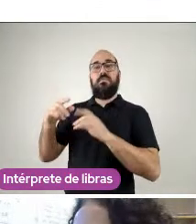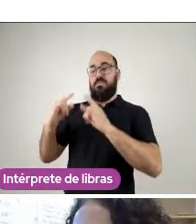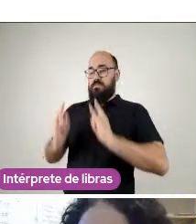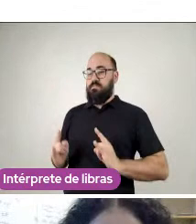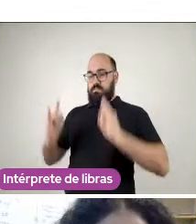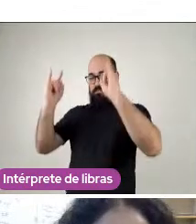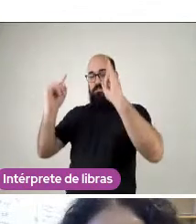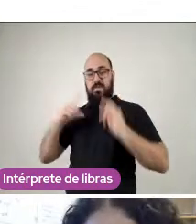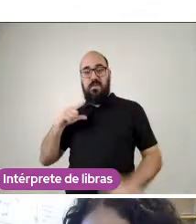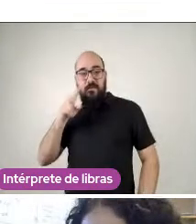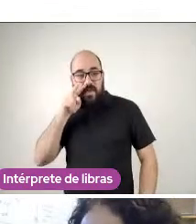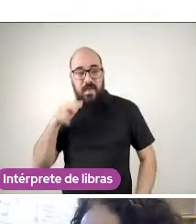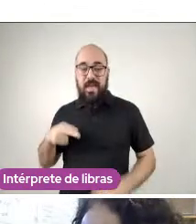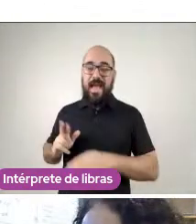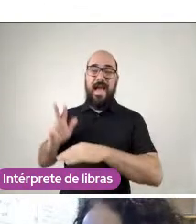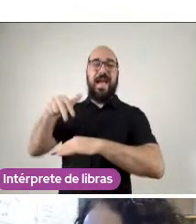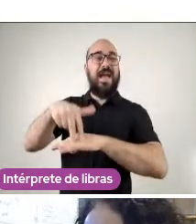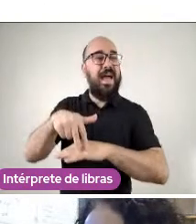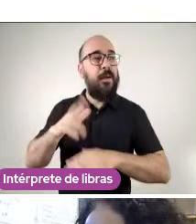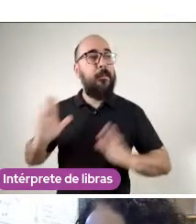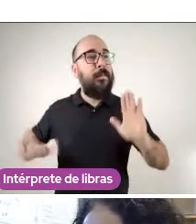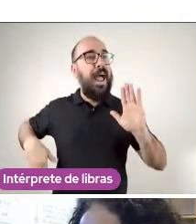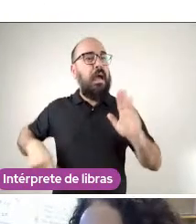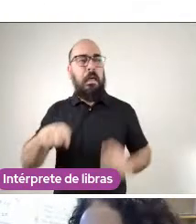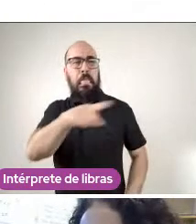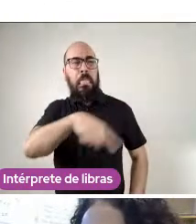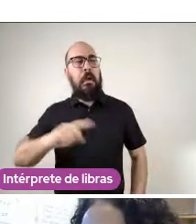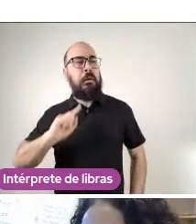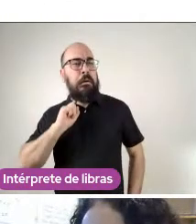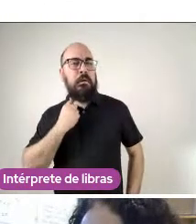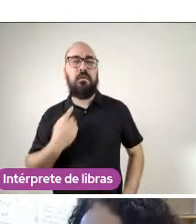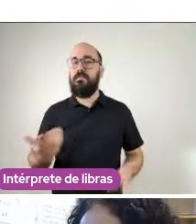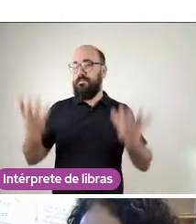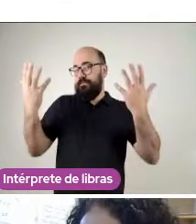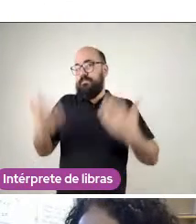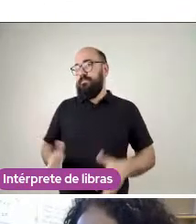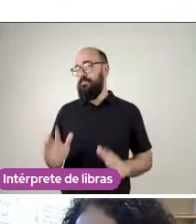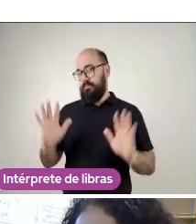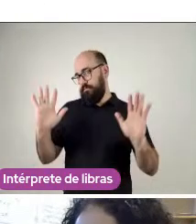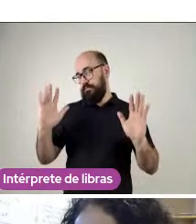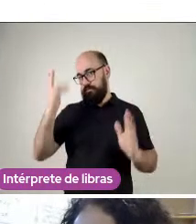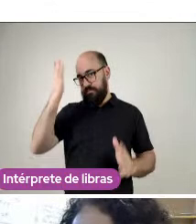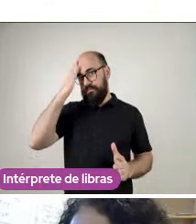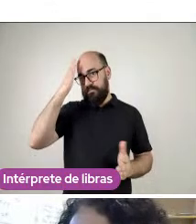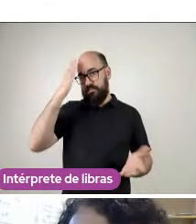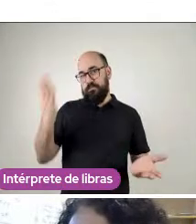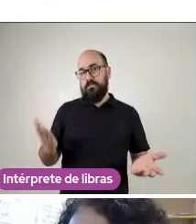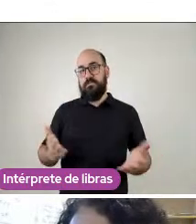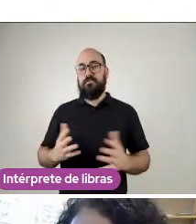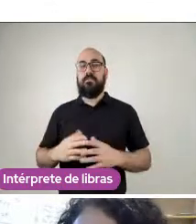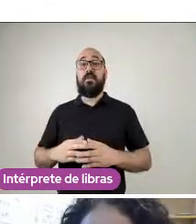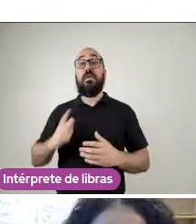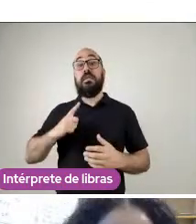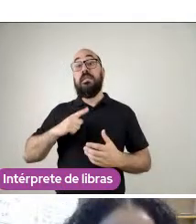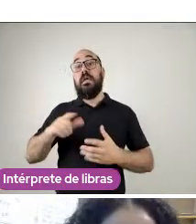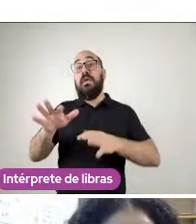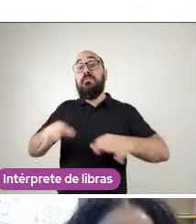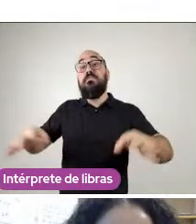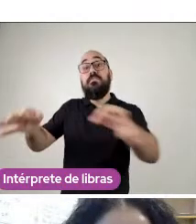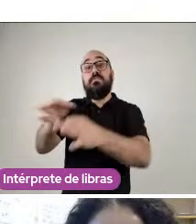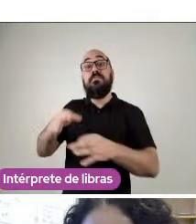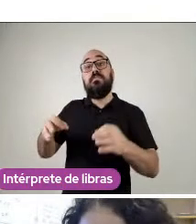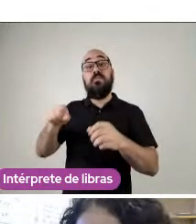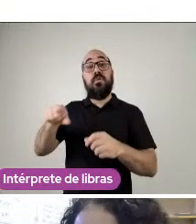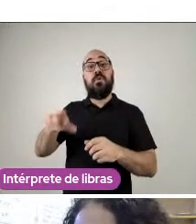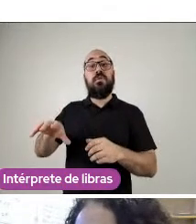dessa mucilagem, né? É, e também essas microalgas podem se acumular na vida bentônica, né, nos